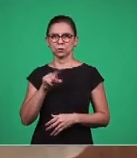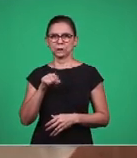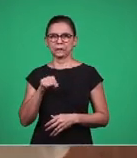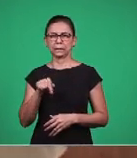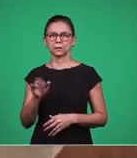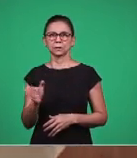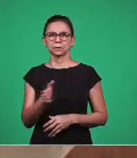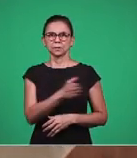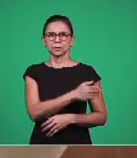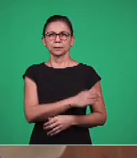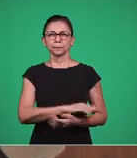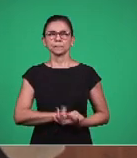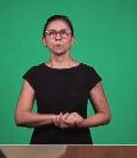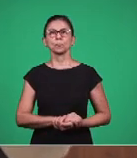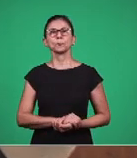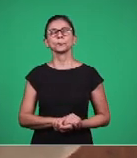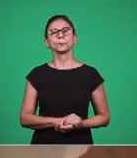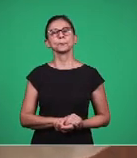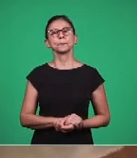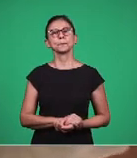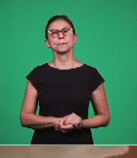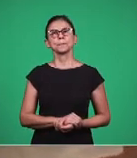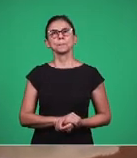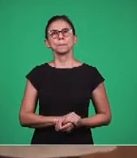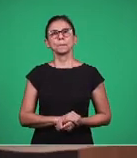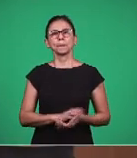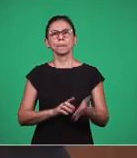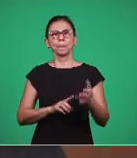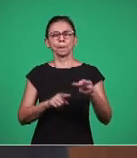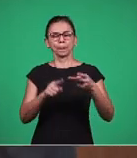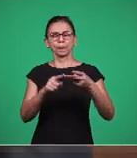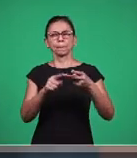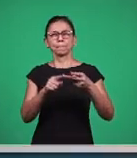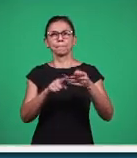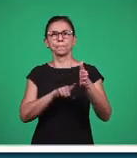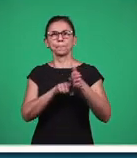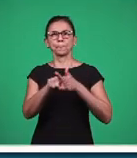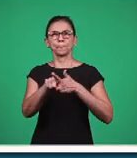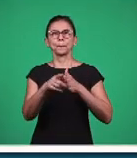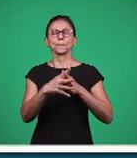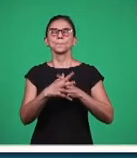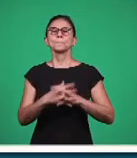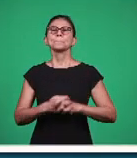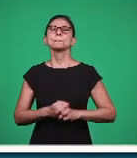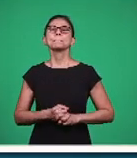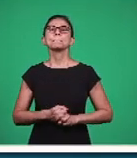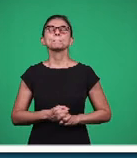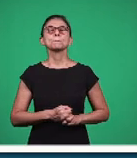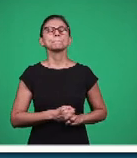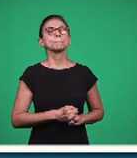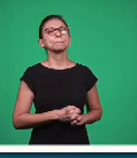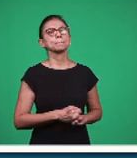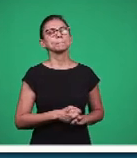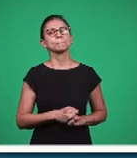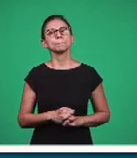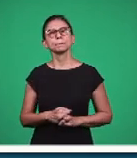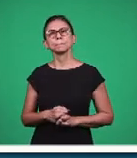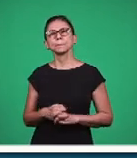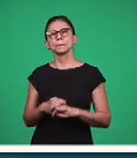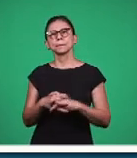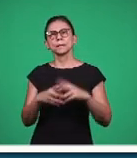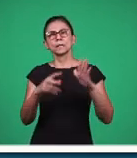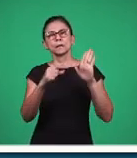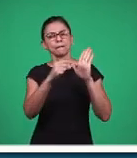apresentar a segunda pergunta dessa escola bíblica dominical. Cite os versos nos quais